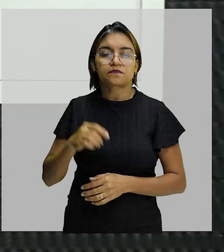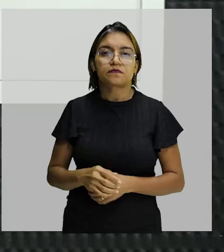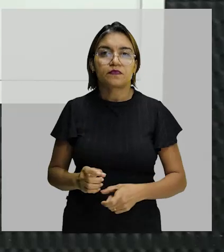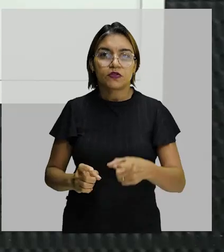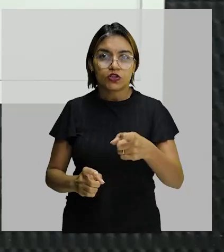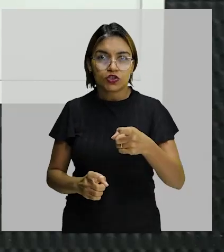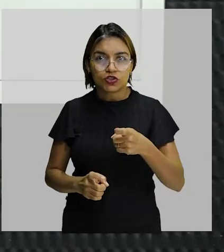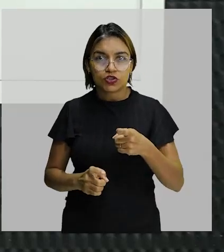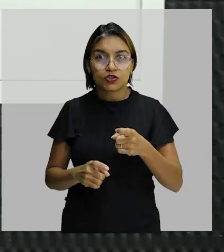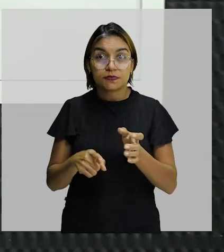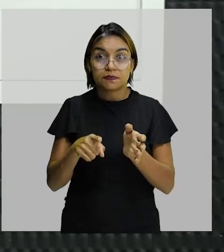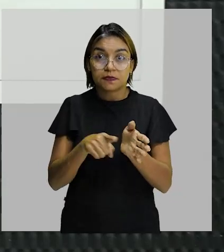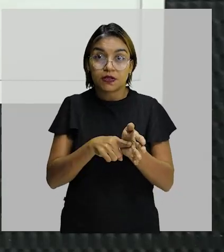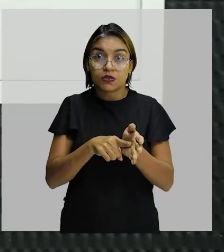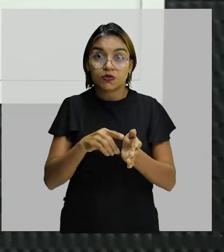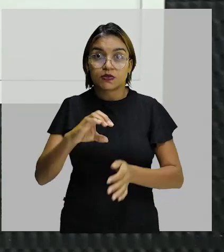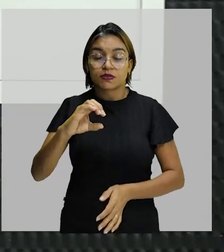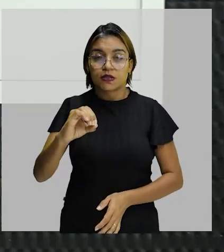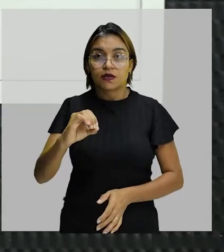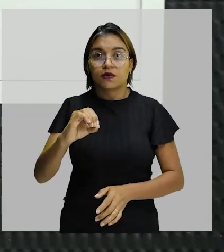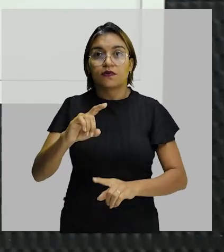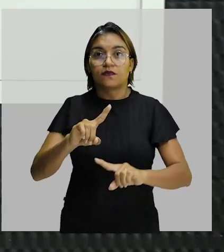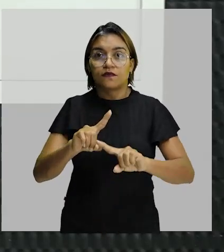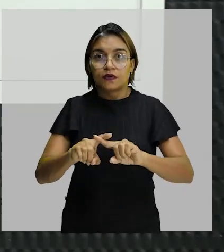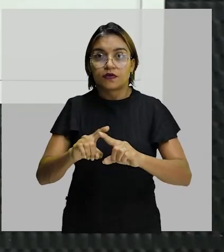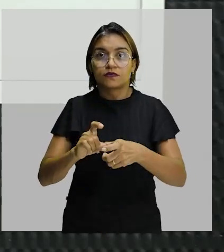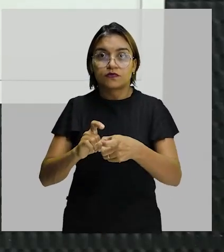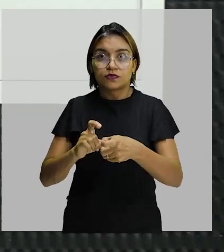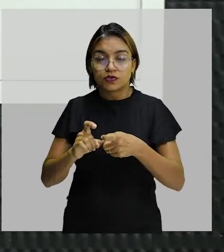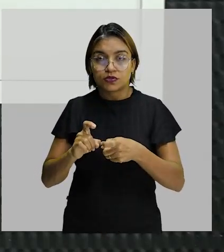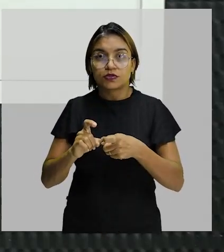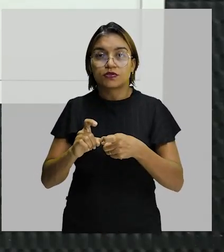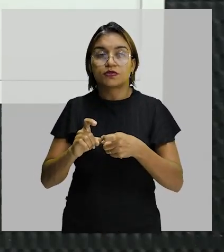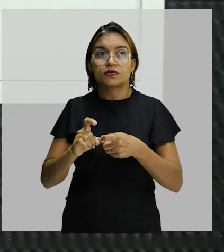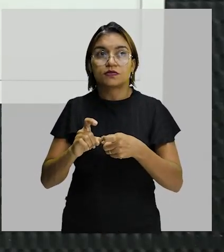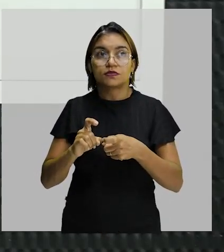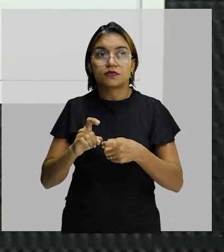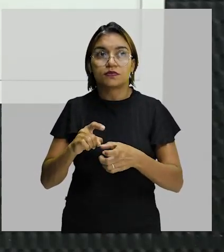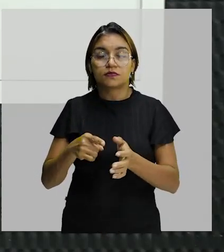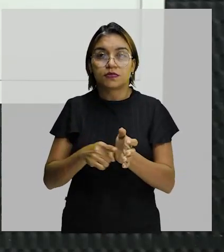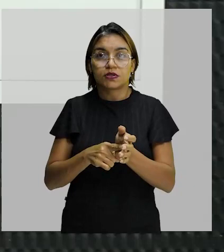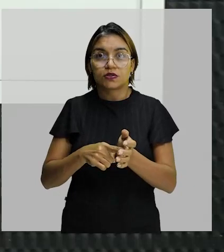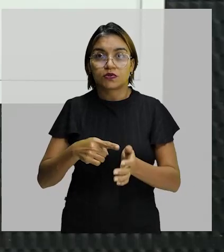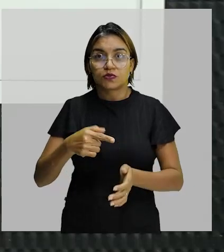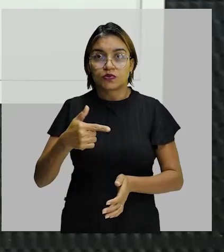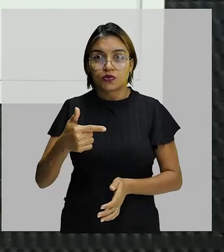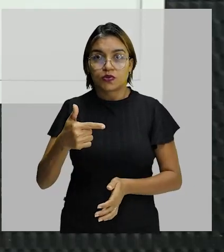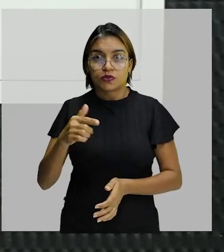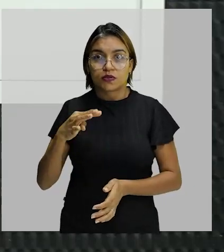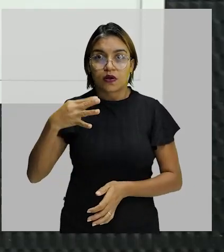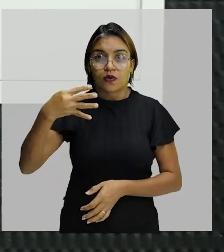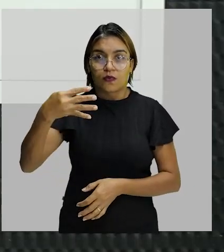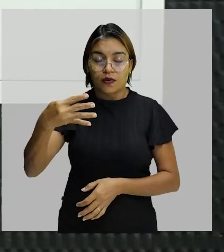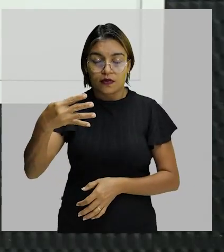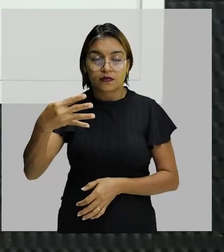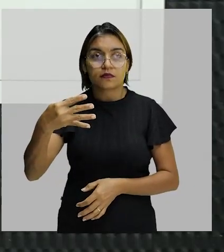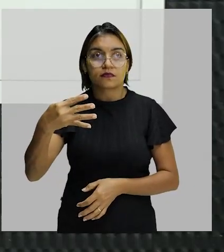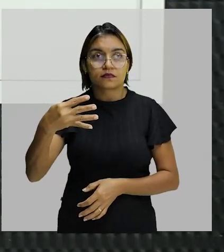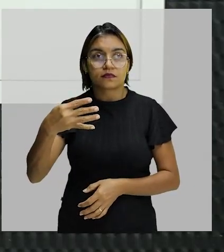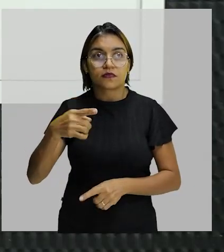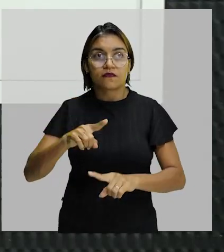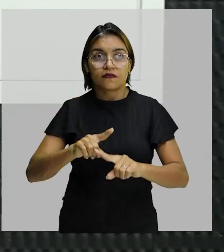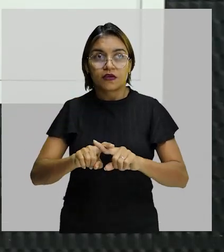menos zero vezes x menos 2 à quarta vezes x mais 1 ao